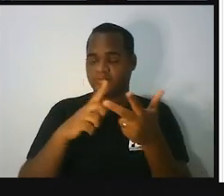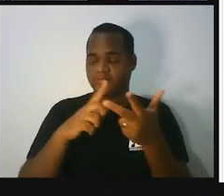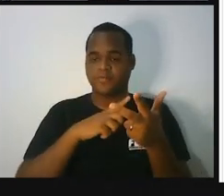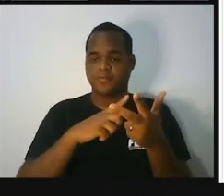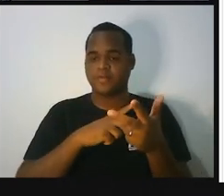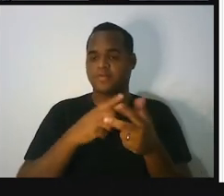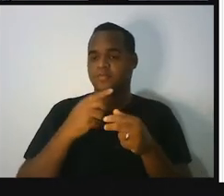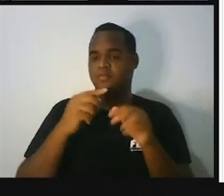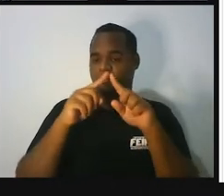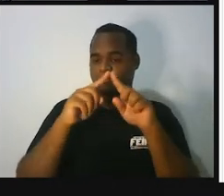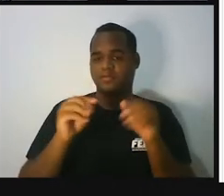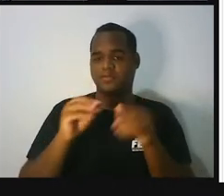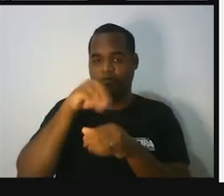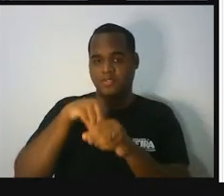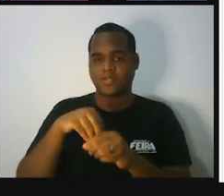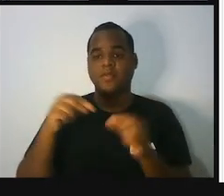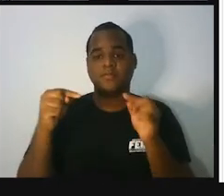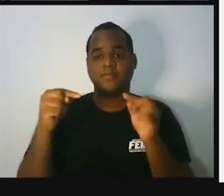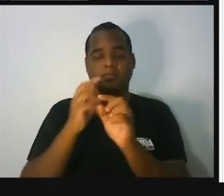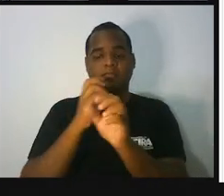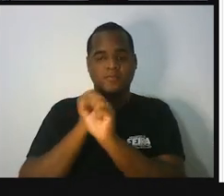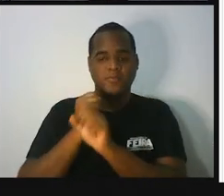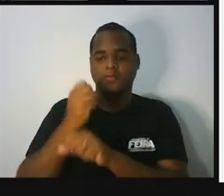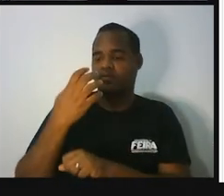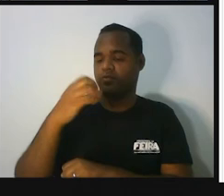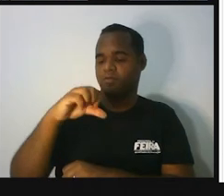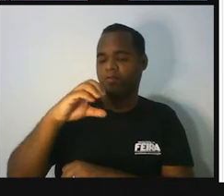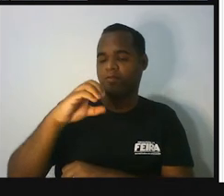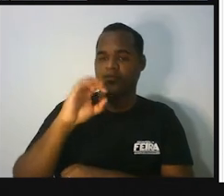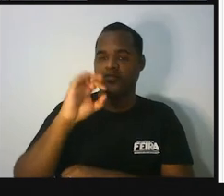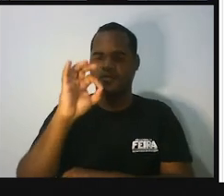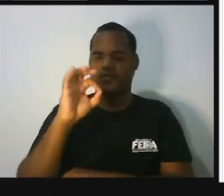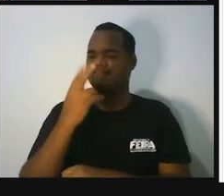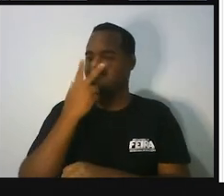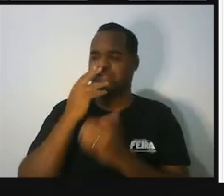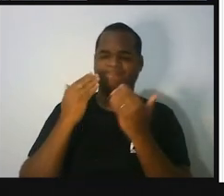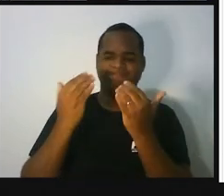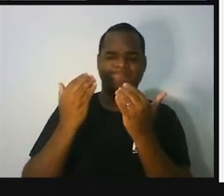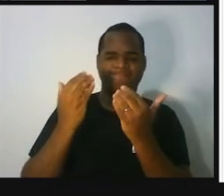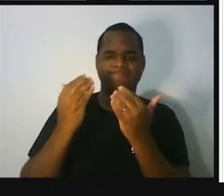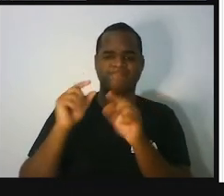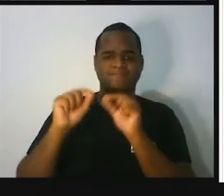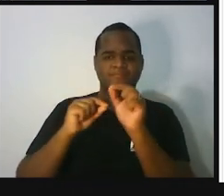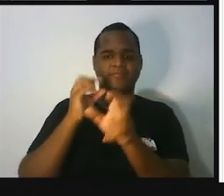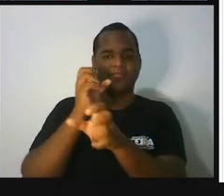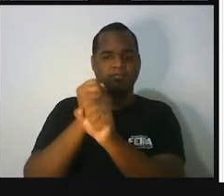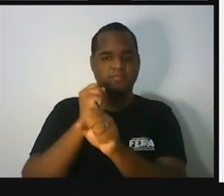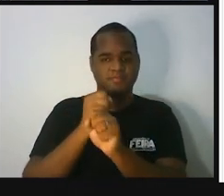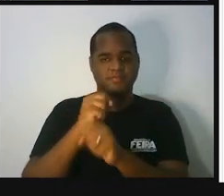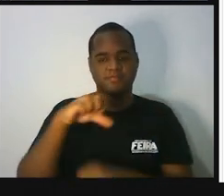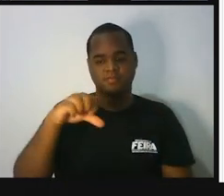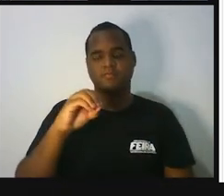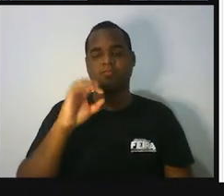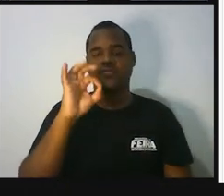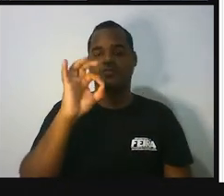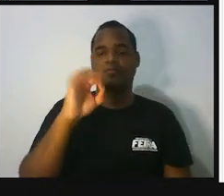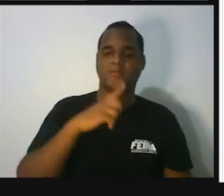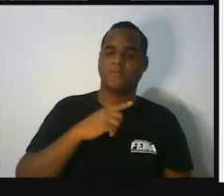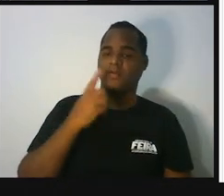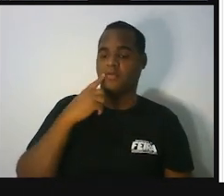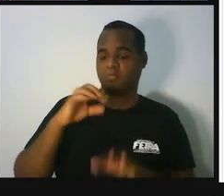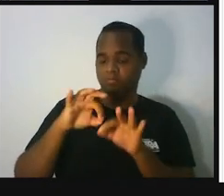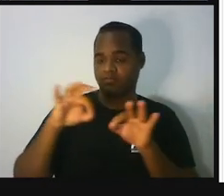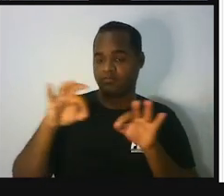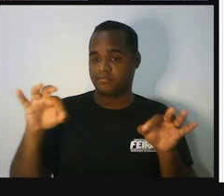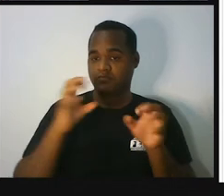internos, é 90 graus. Será que é 90? Desconfiei. Vou medir. Vou medir. E